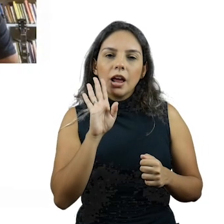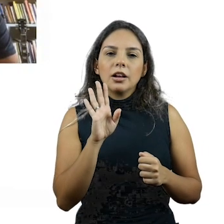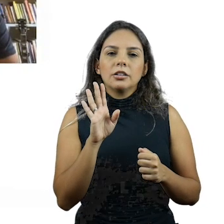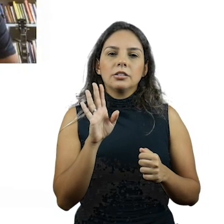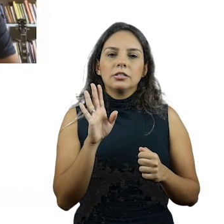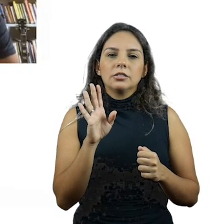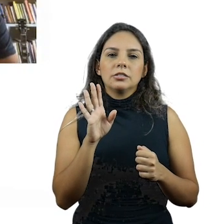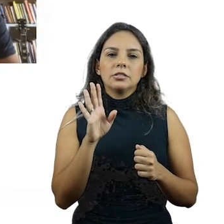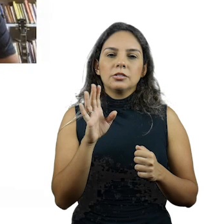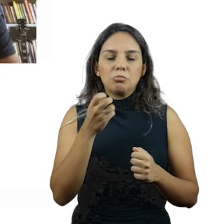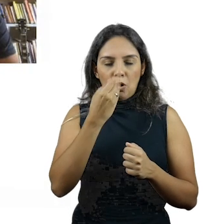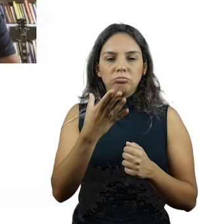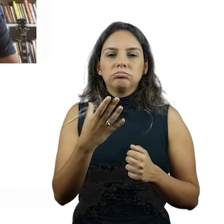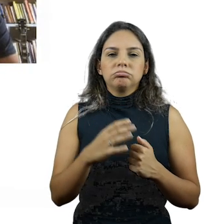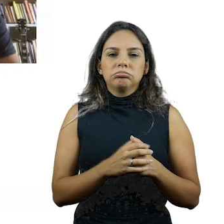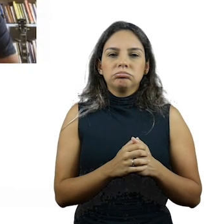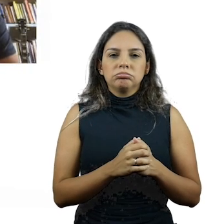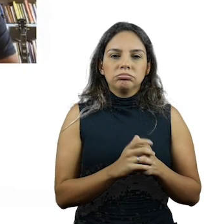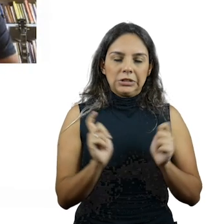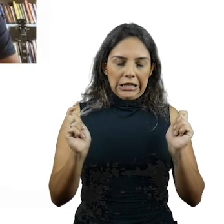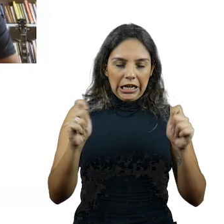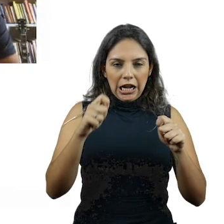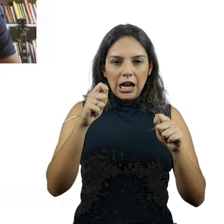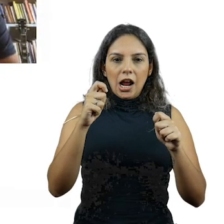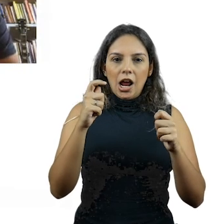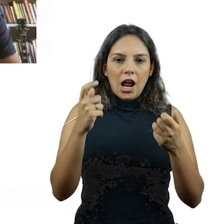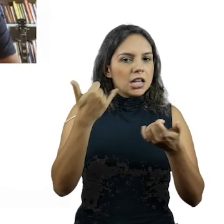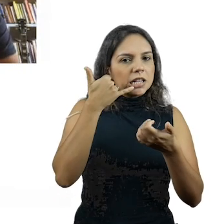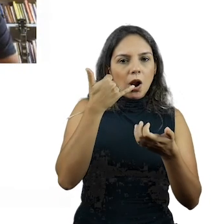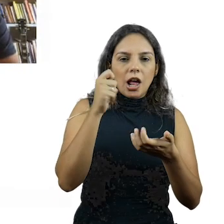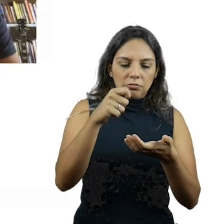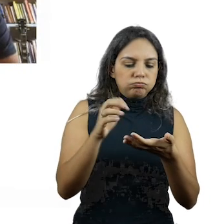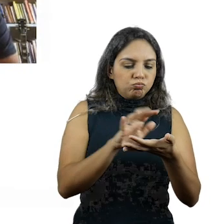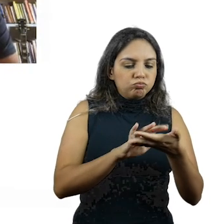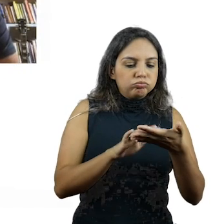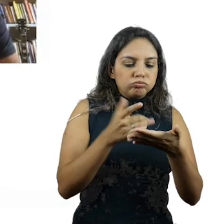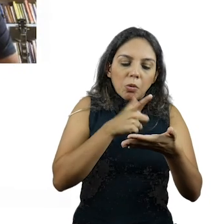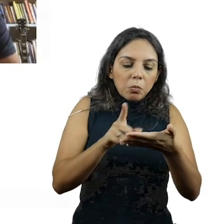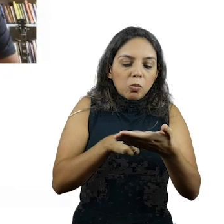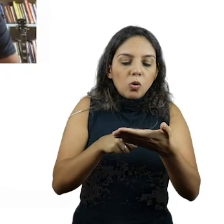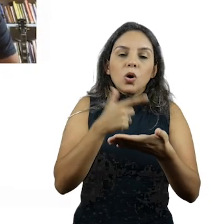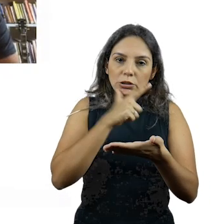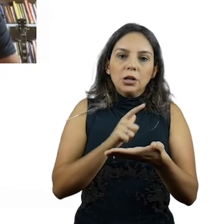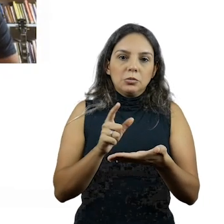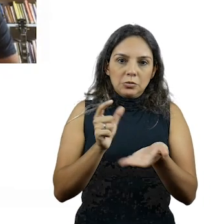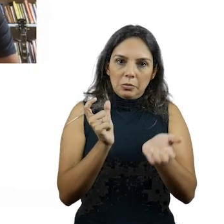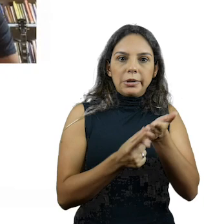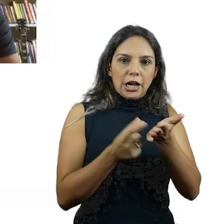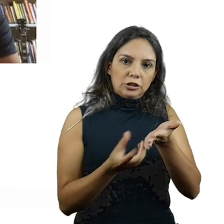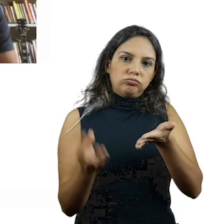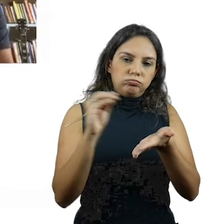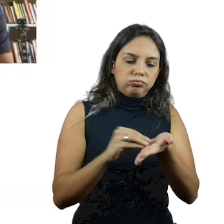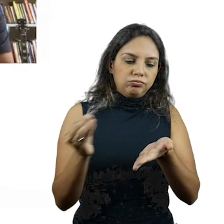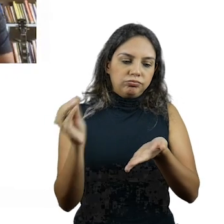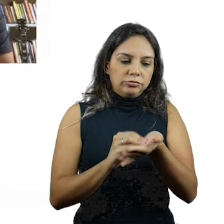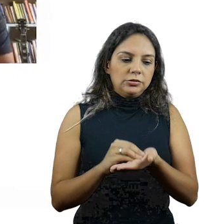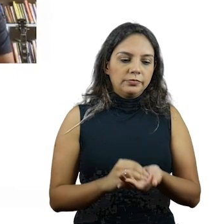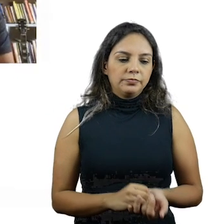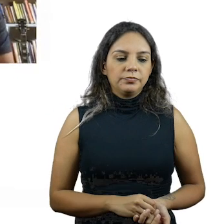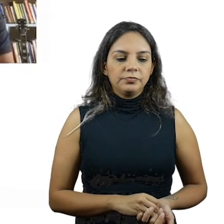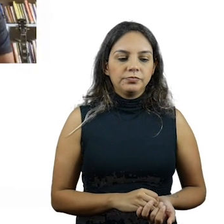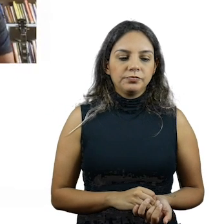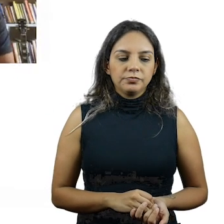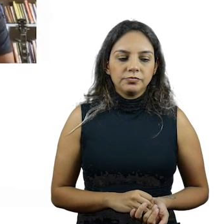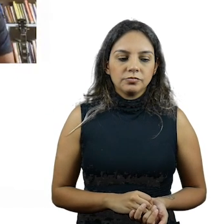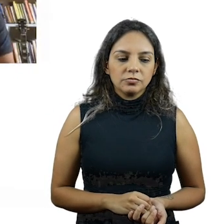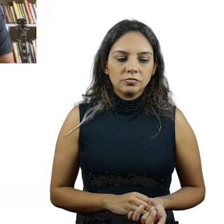tamanho baixinho, assim, tamanho que cabe em qualquer celular, e você poder trafegar por 4G tranquilo. O legal também é que